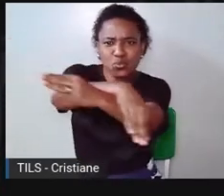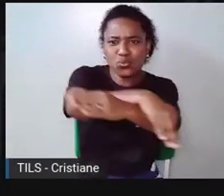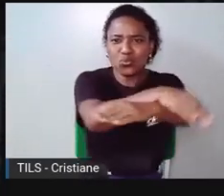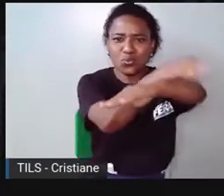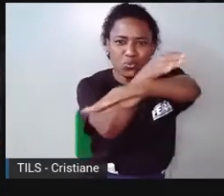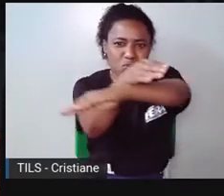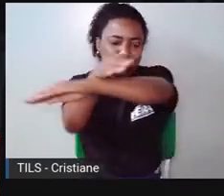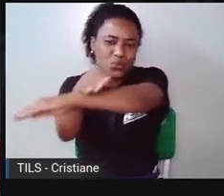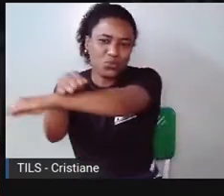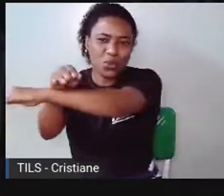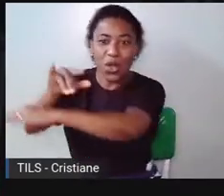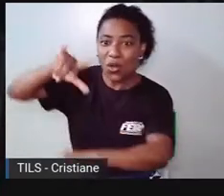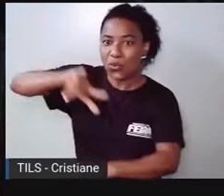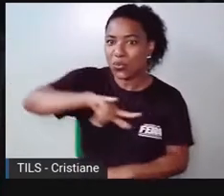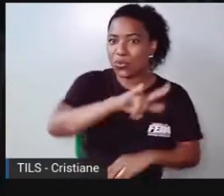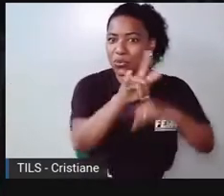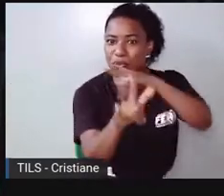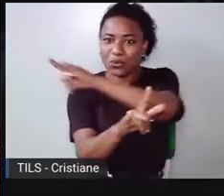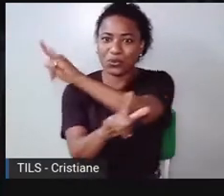essa canção.